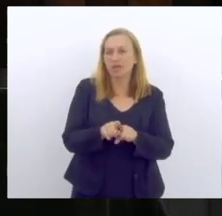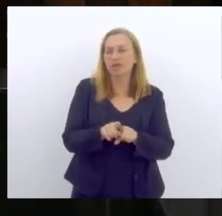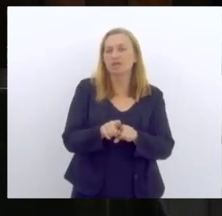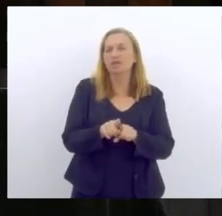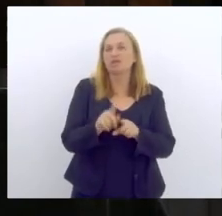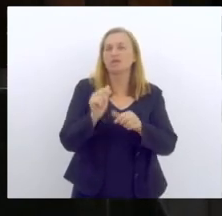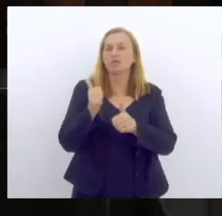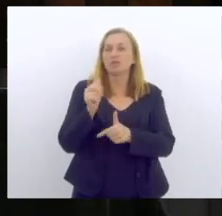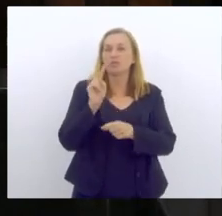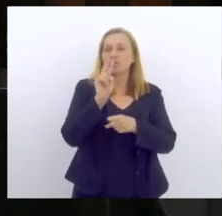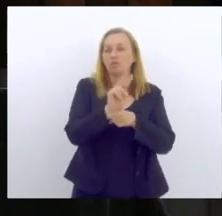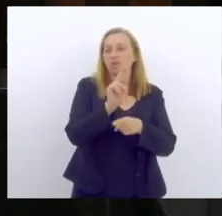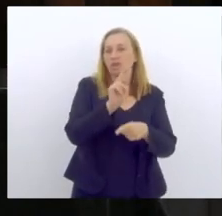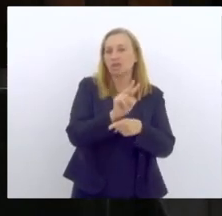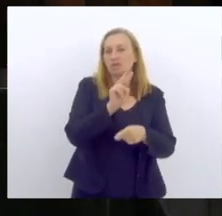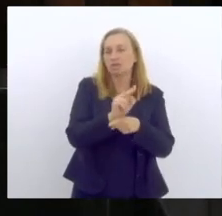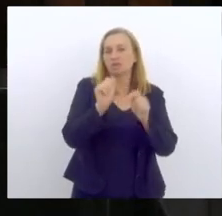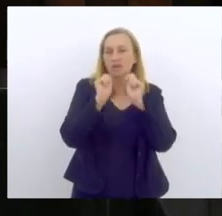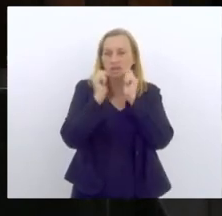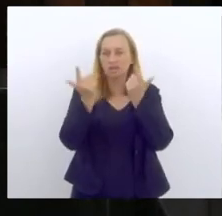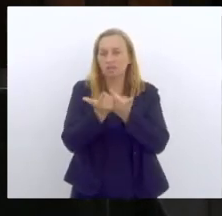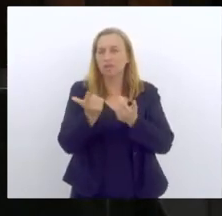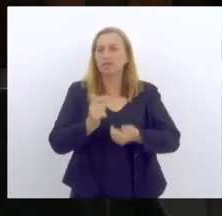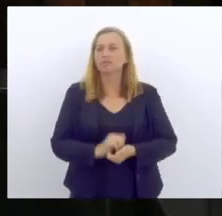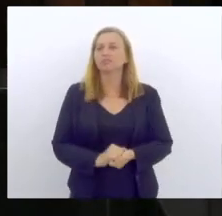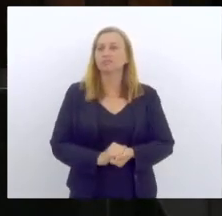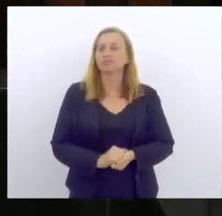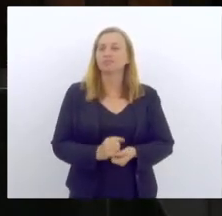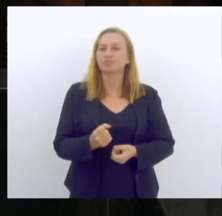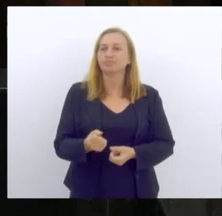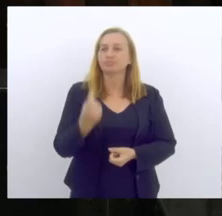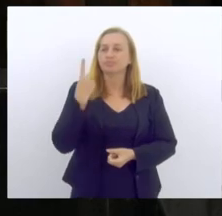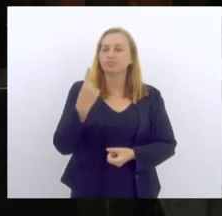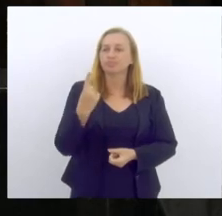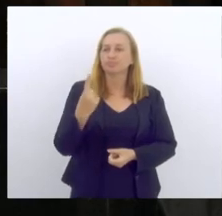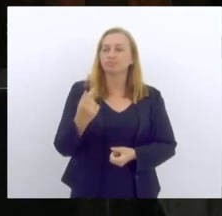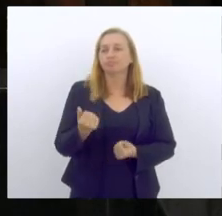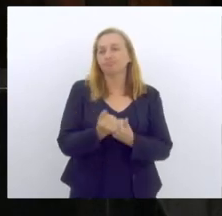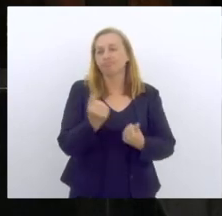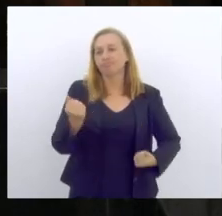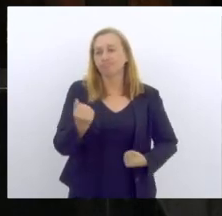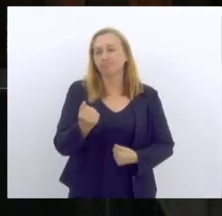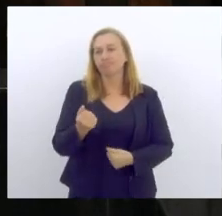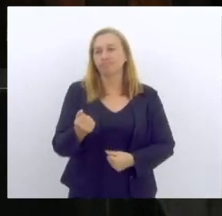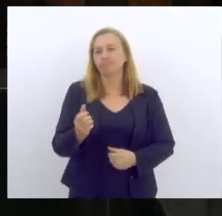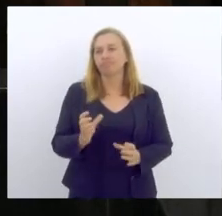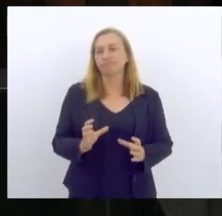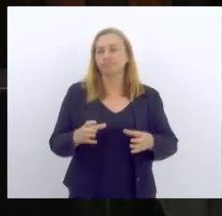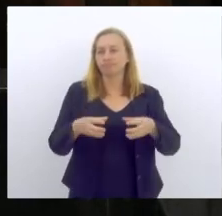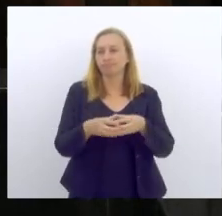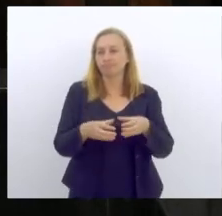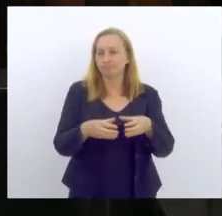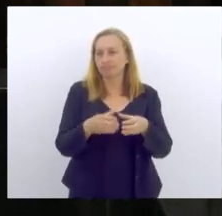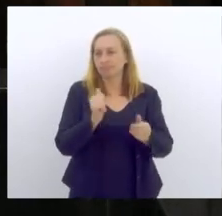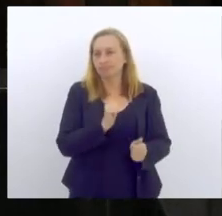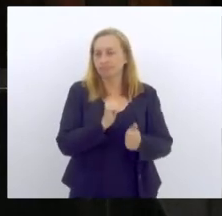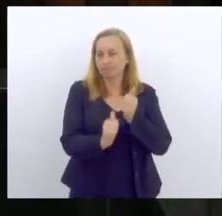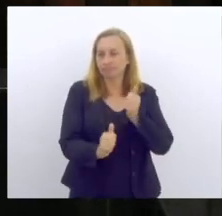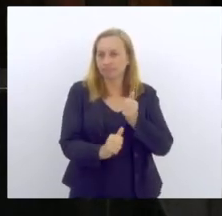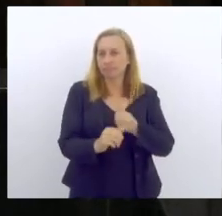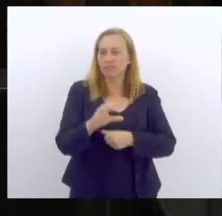que era cumprimentar os ex-presidentes do meu clube aqui presentes o ex-presidente